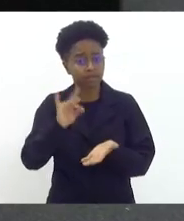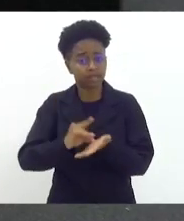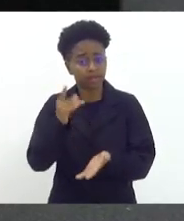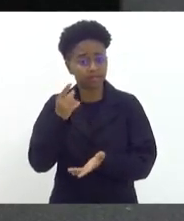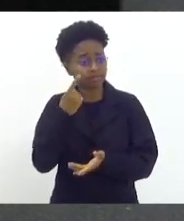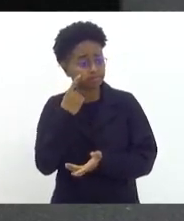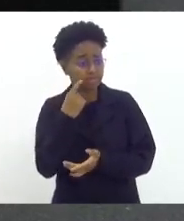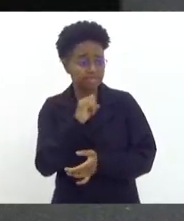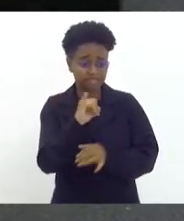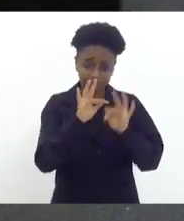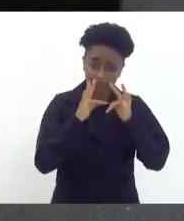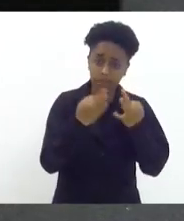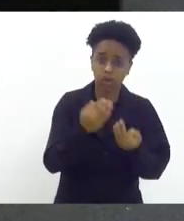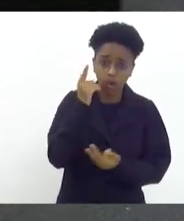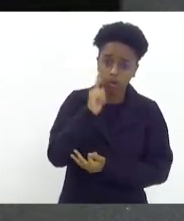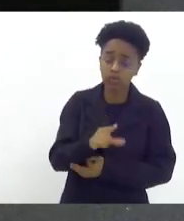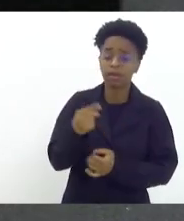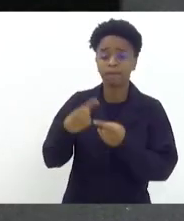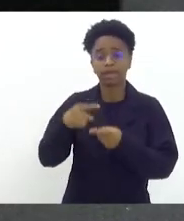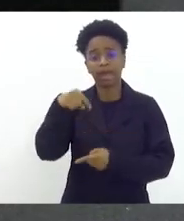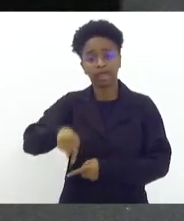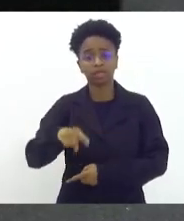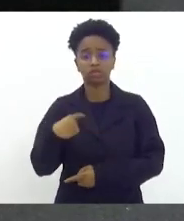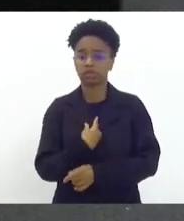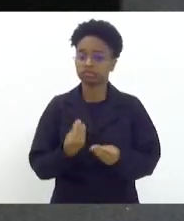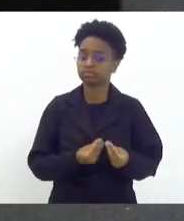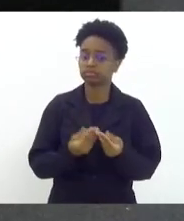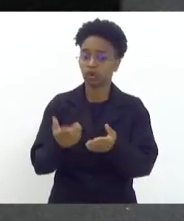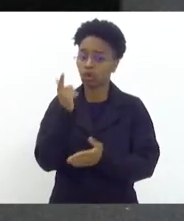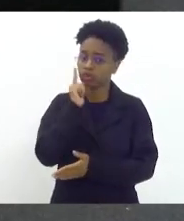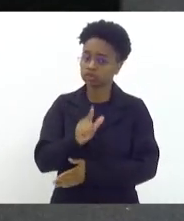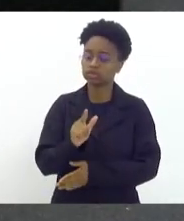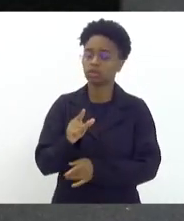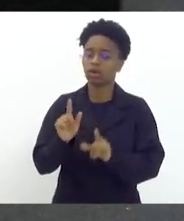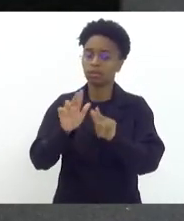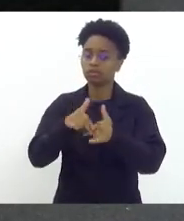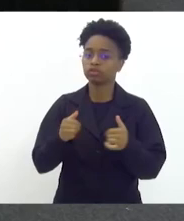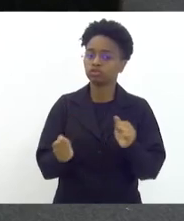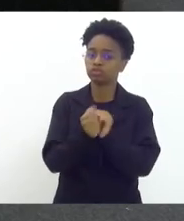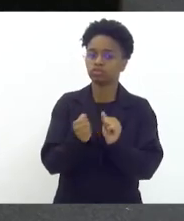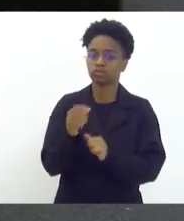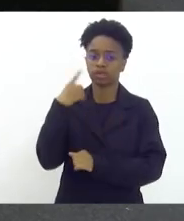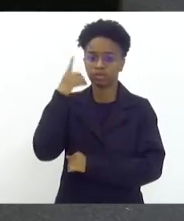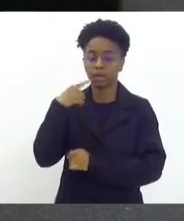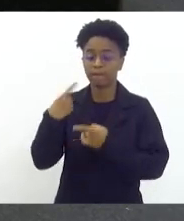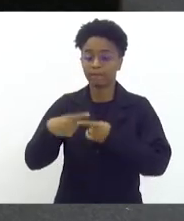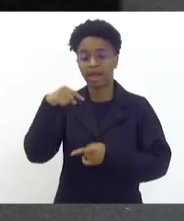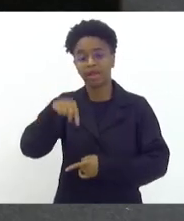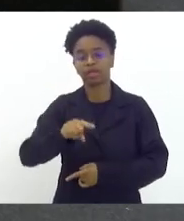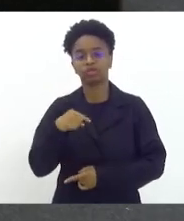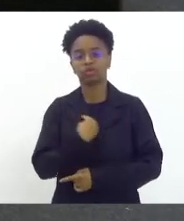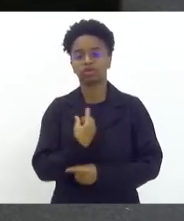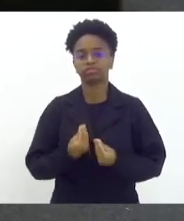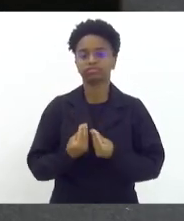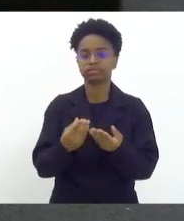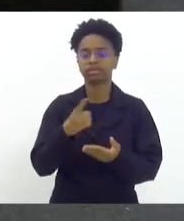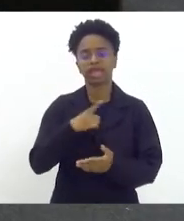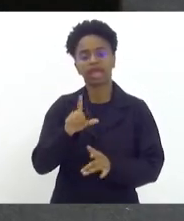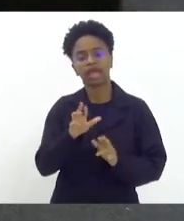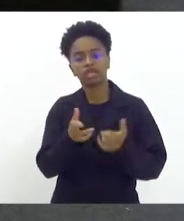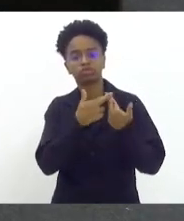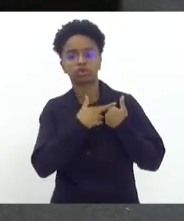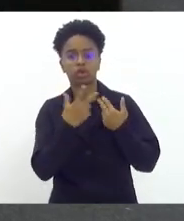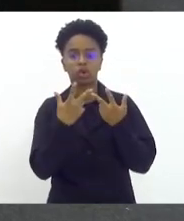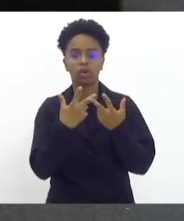o seu direito direito que essa Assembleia garantiu no conjunto dos seus deputados porque essa Assembleia teve a responsabilidade que o governador